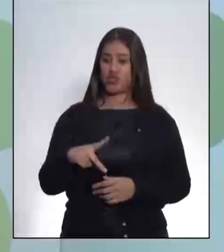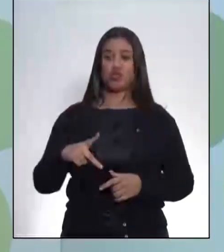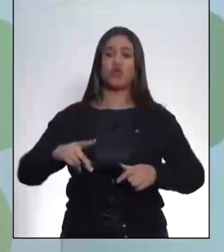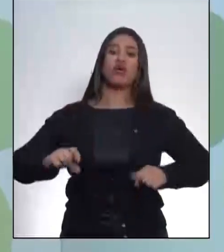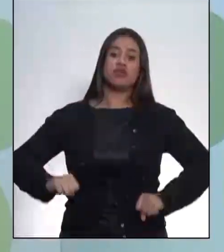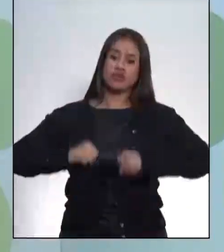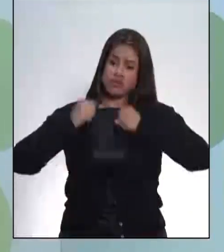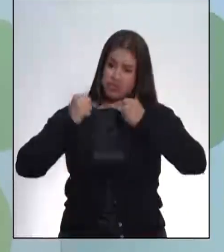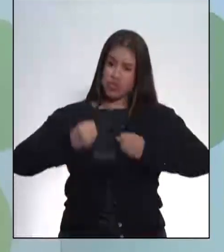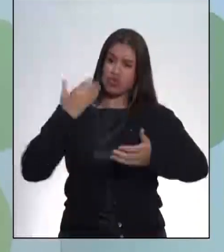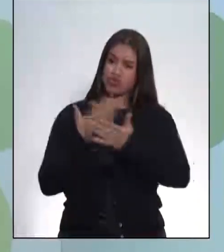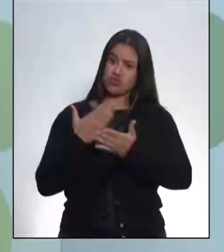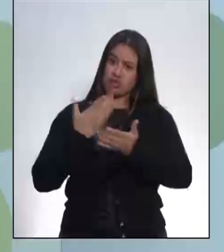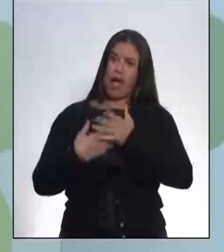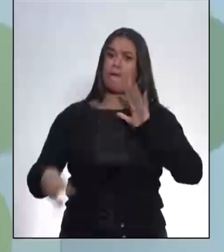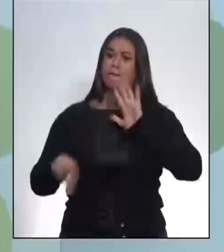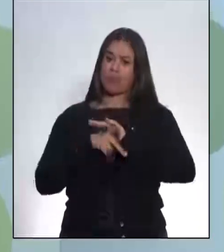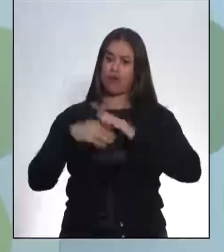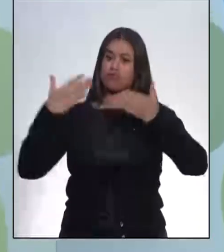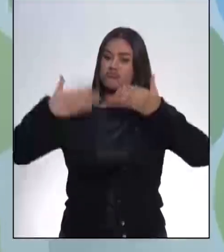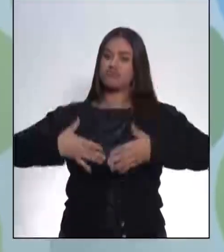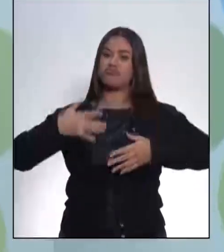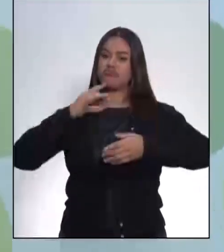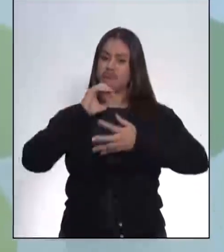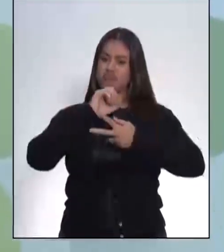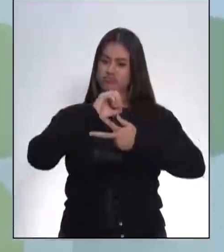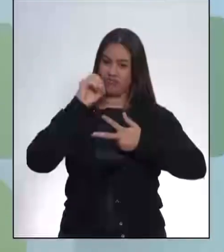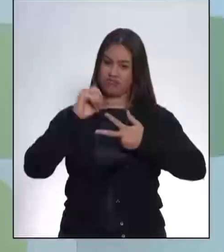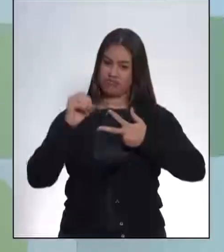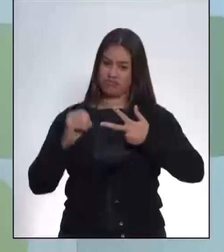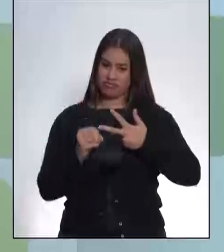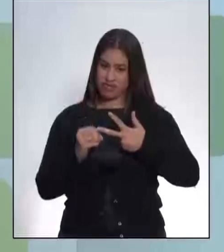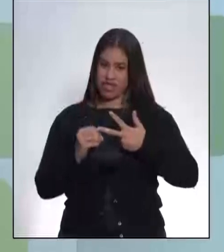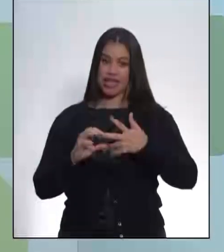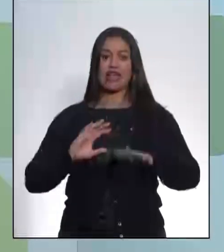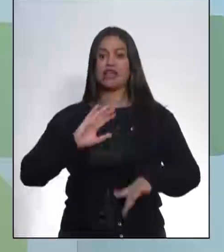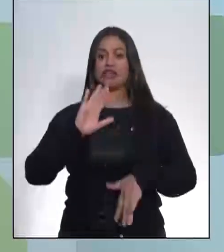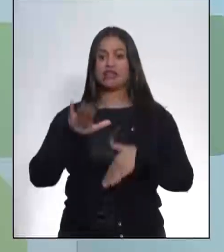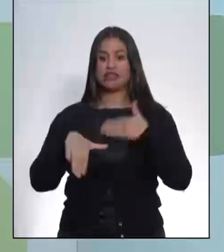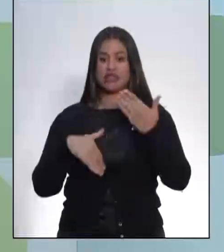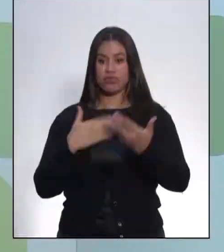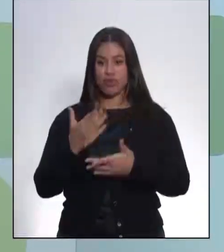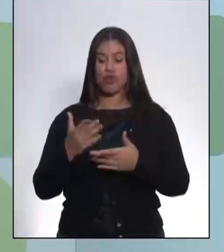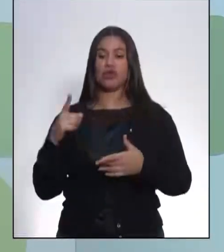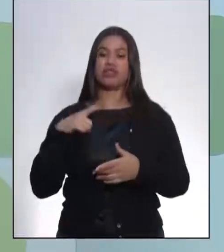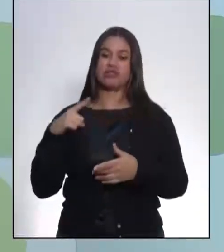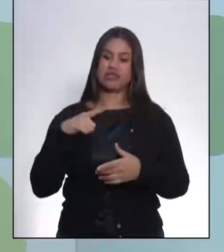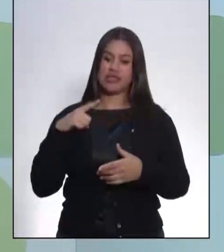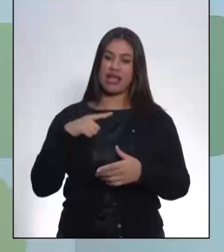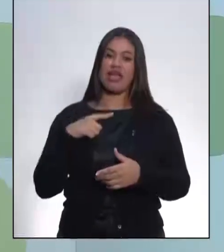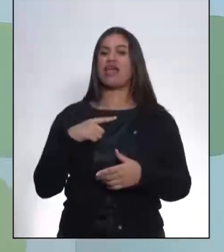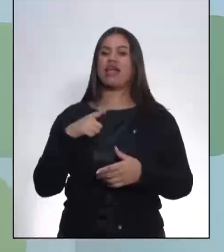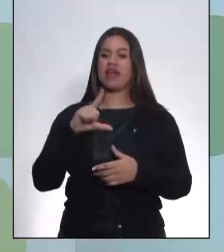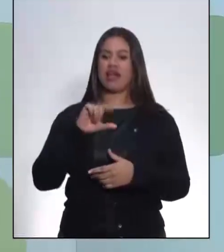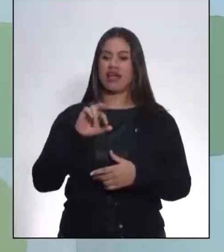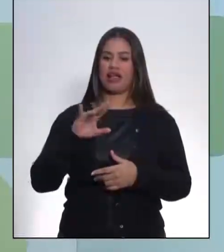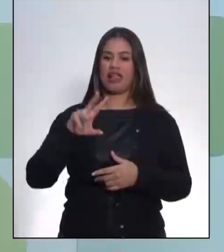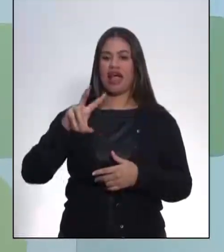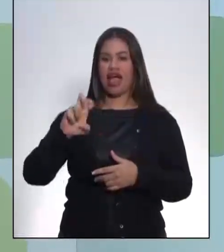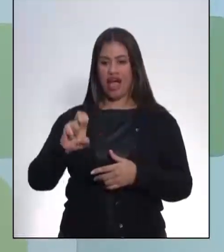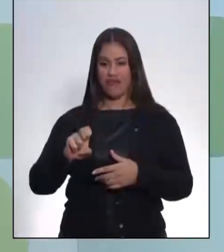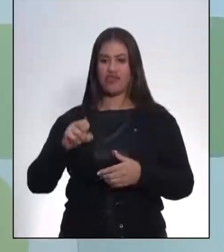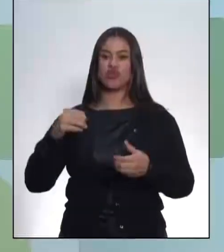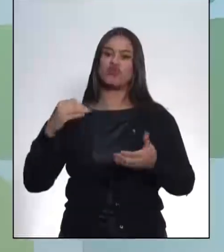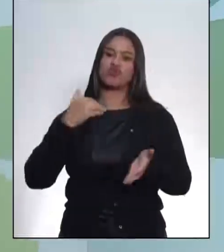a estudar para o Enem. Depois dessa live aqui, nós vamos ter um encontro com o nosso secretário de Educação do Estado, Rocieli Soares. Então você não vai sair daí, depois